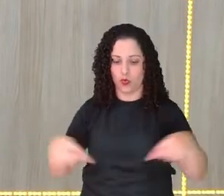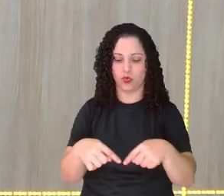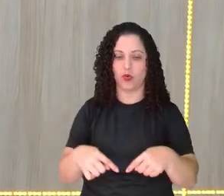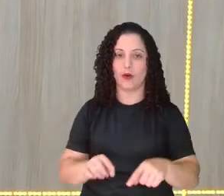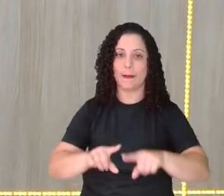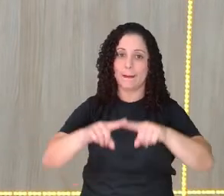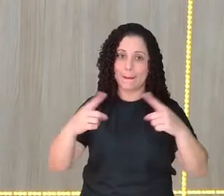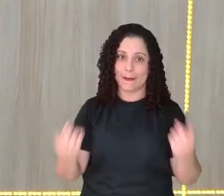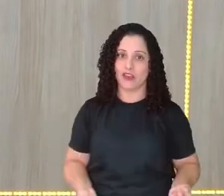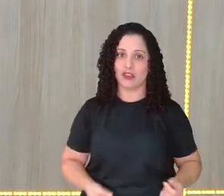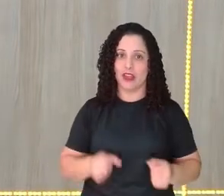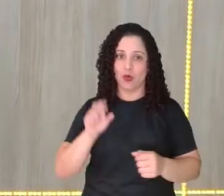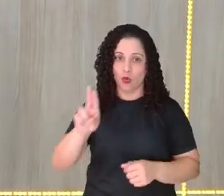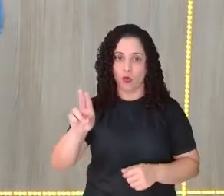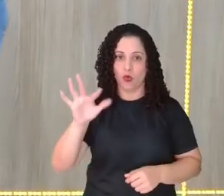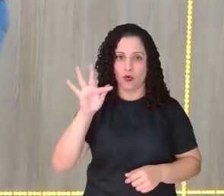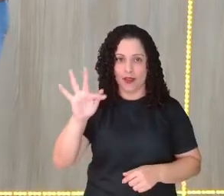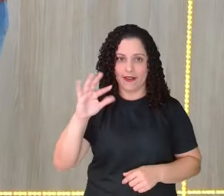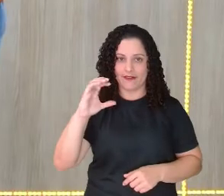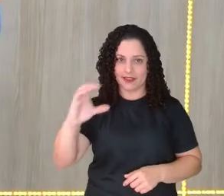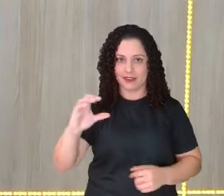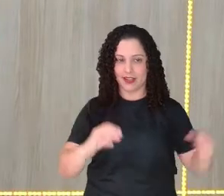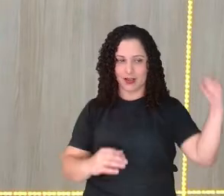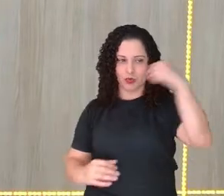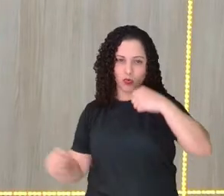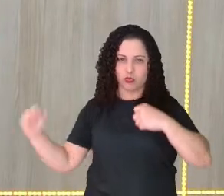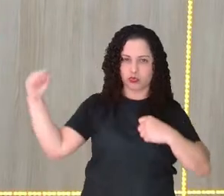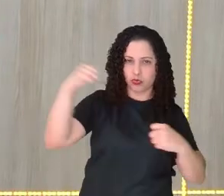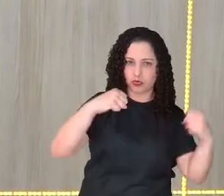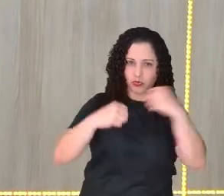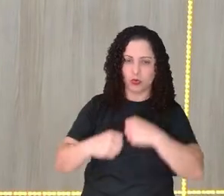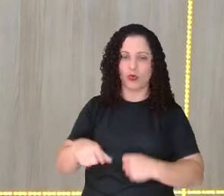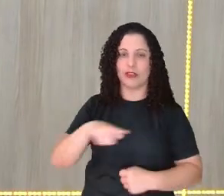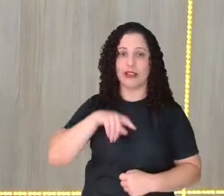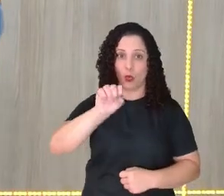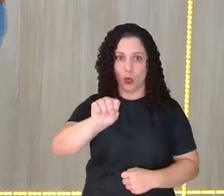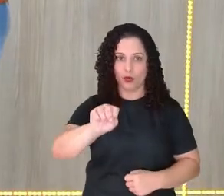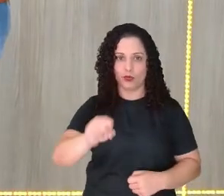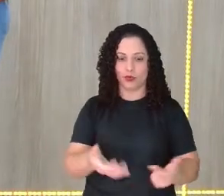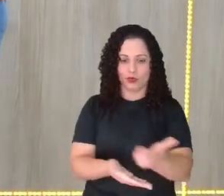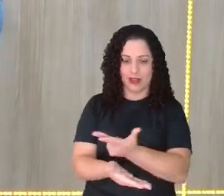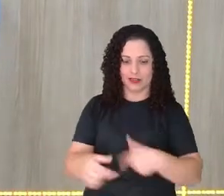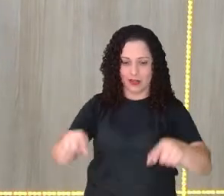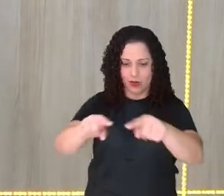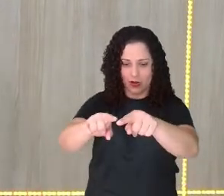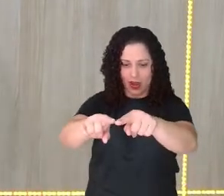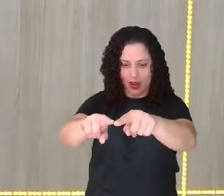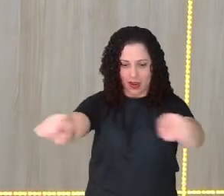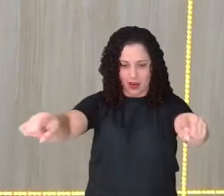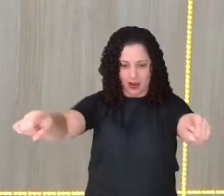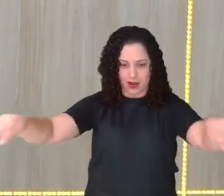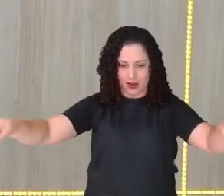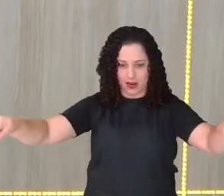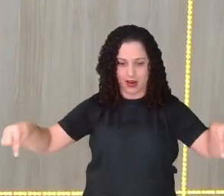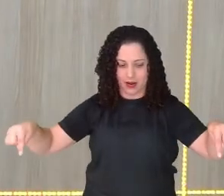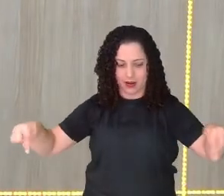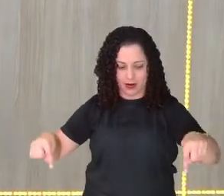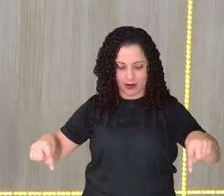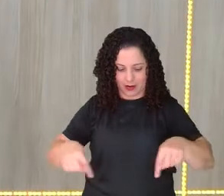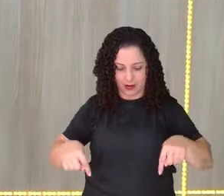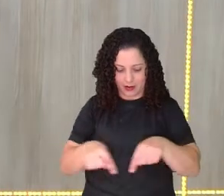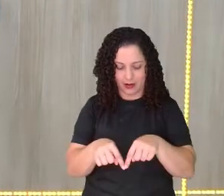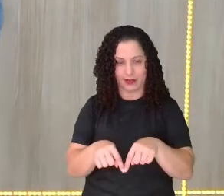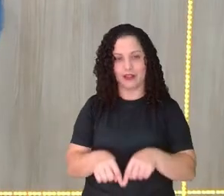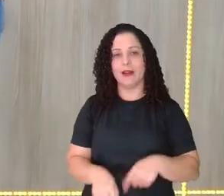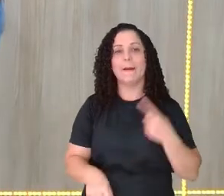no UFC, a gente tem aí um polígono que possui 8 lados. Isso acontece por quê, Pedro? Isso